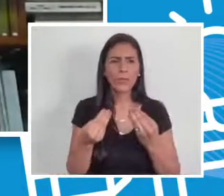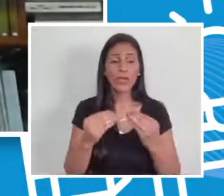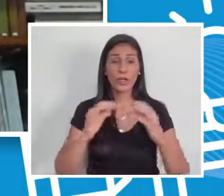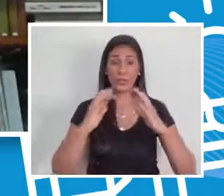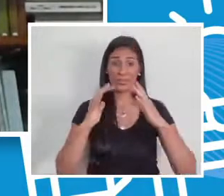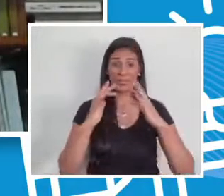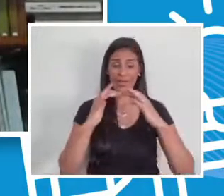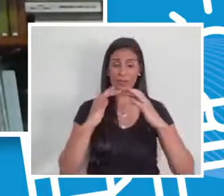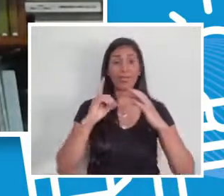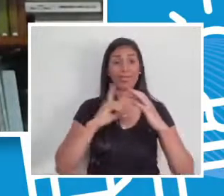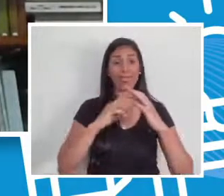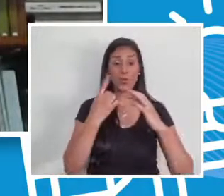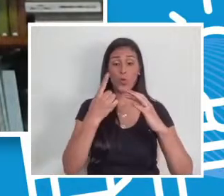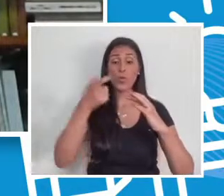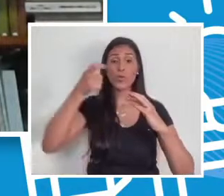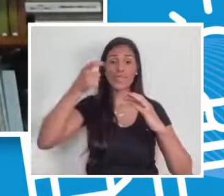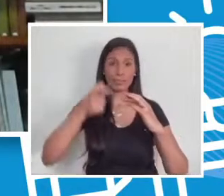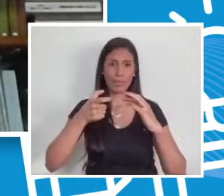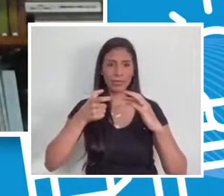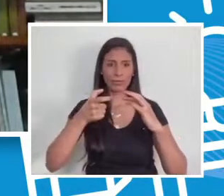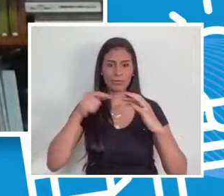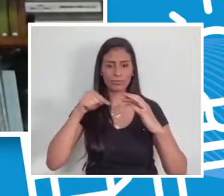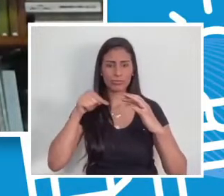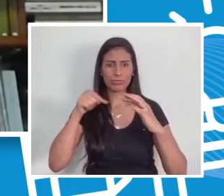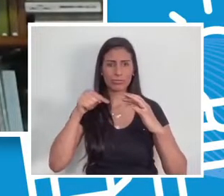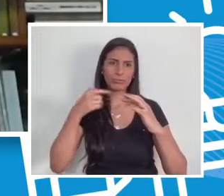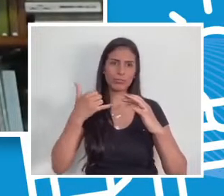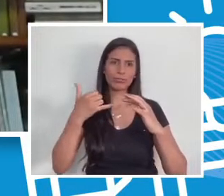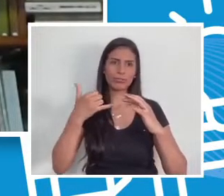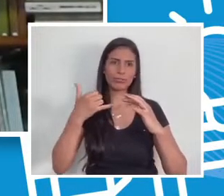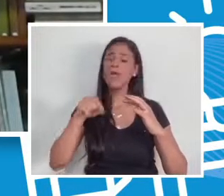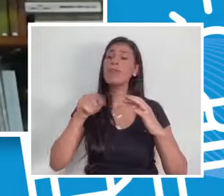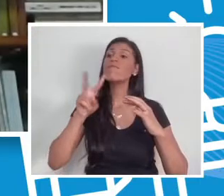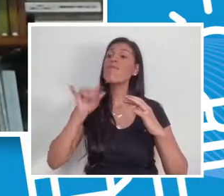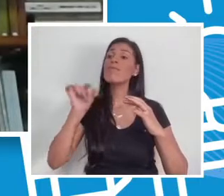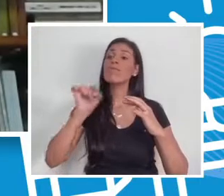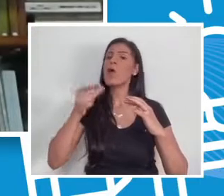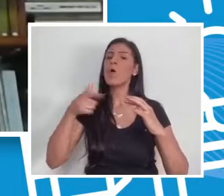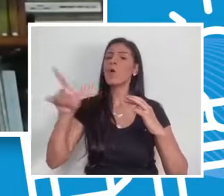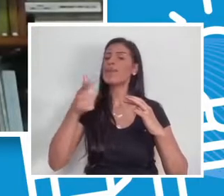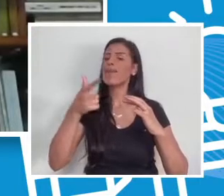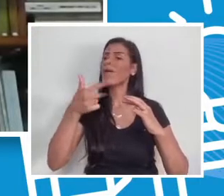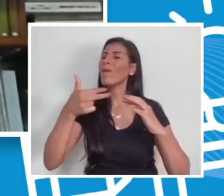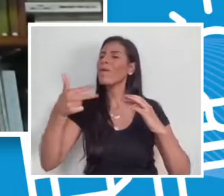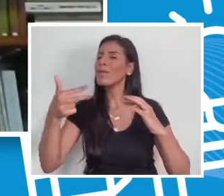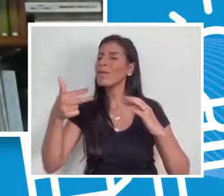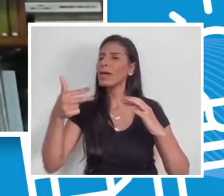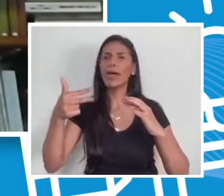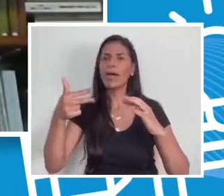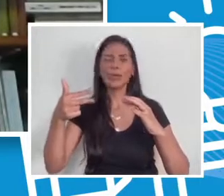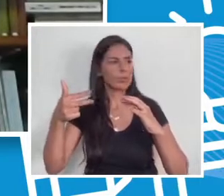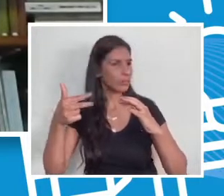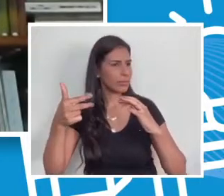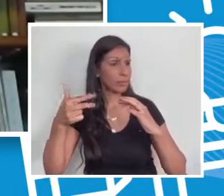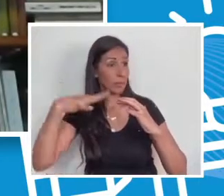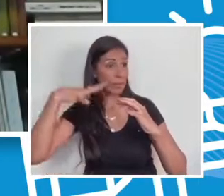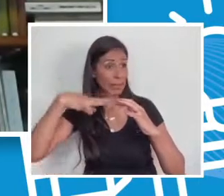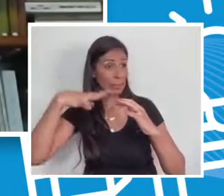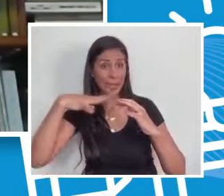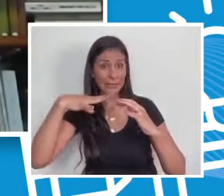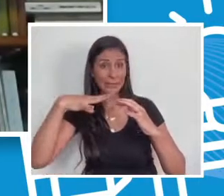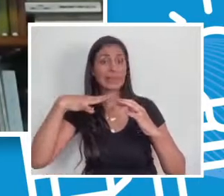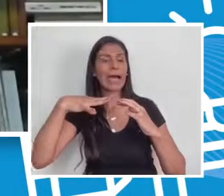que biologicamente ia fazer outra coisa para a aprendizagem de